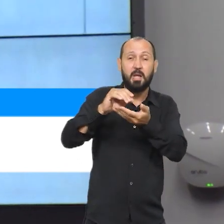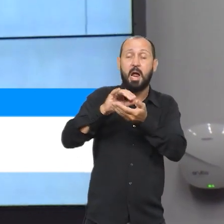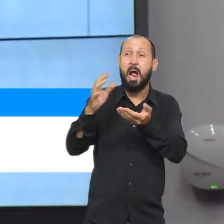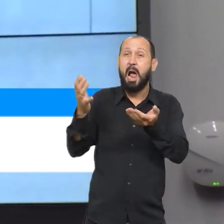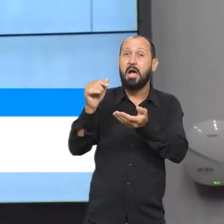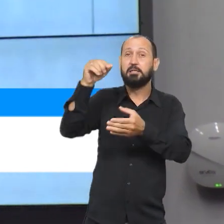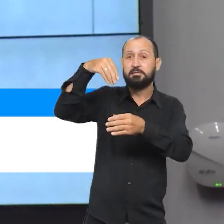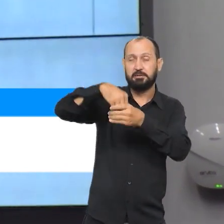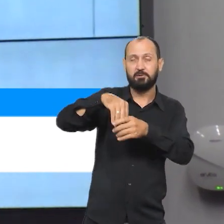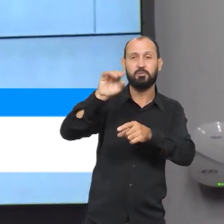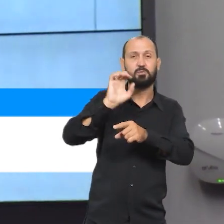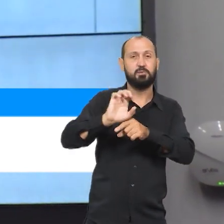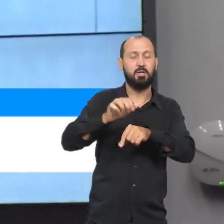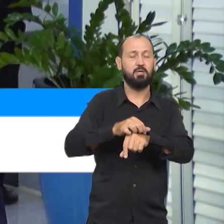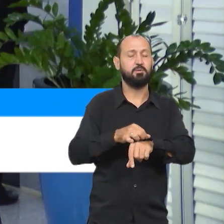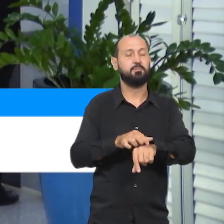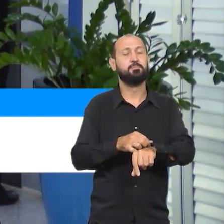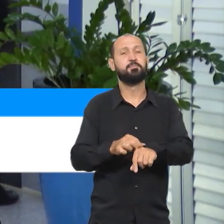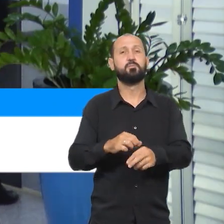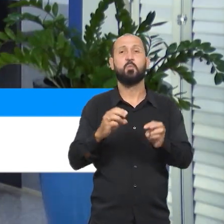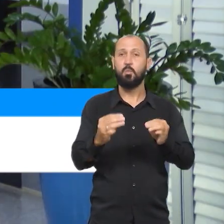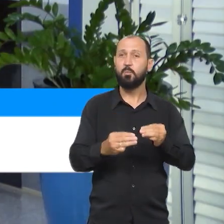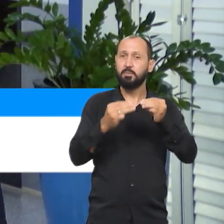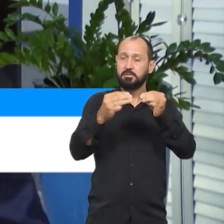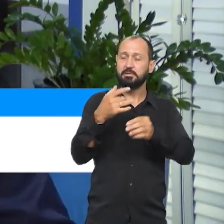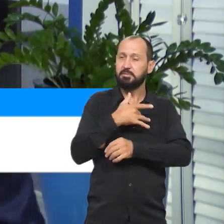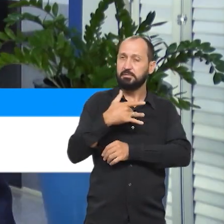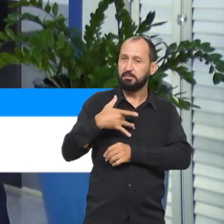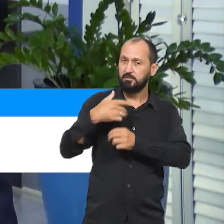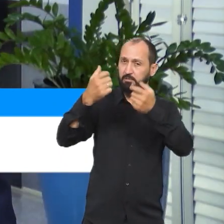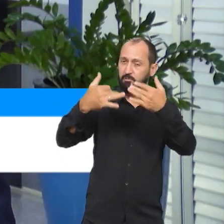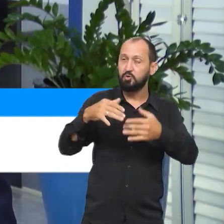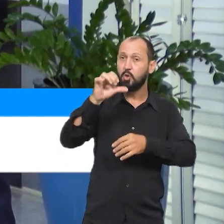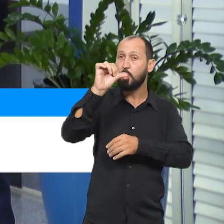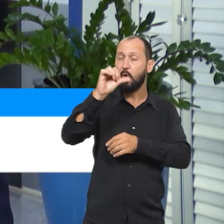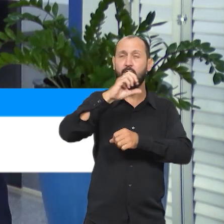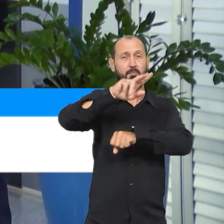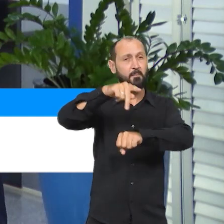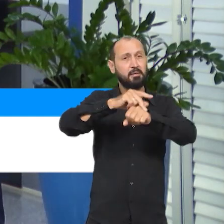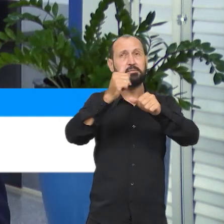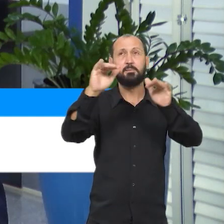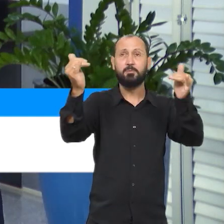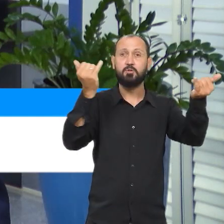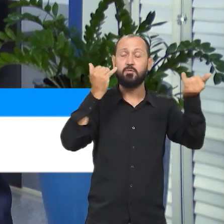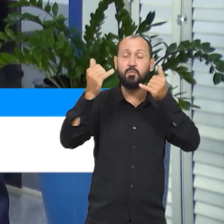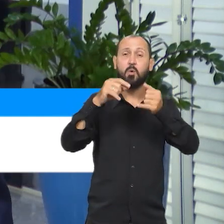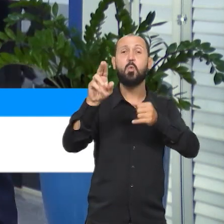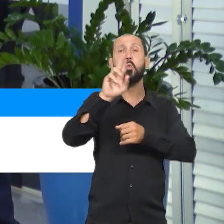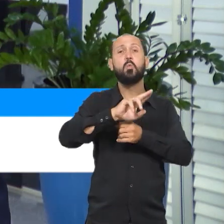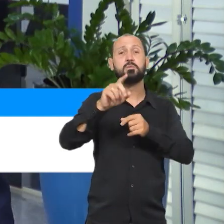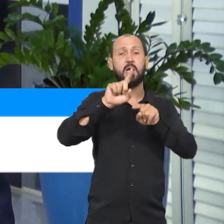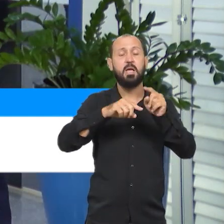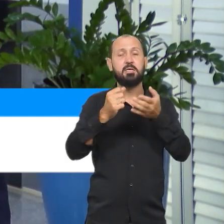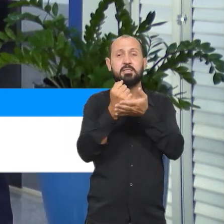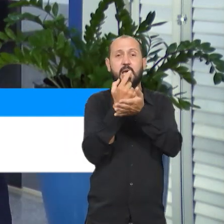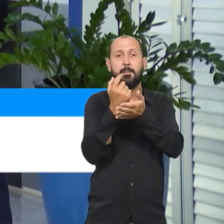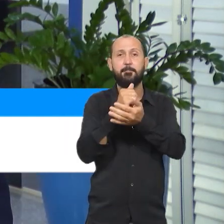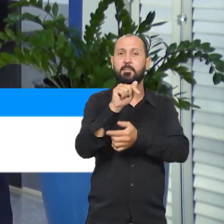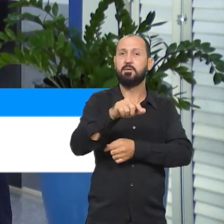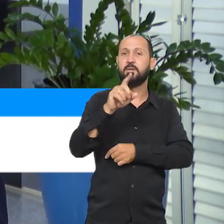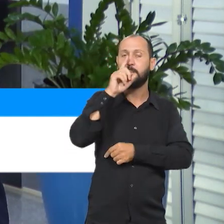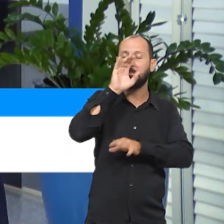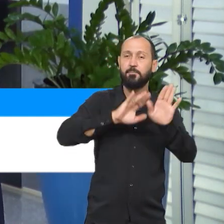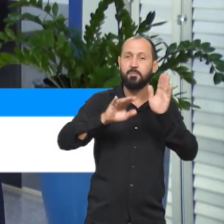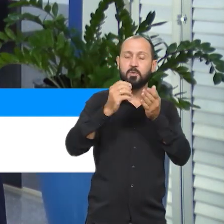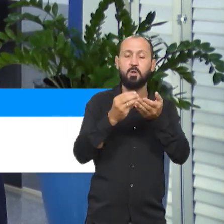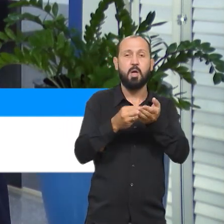mineral milagrosa no âmbito do Estado. Os Ministérios da Saúde e autoridades reguladoras de mais de 9 países emitiram um alerta sobre o consumo desse medicamento.